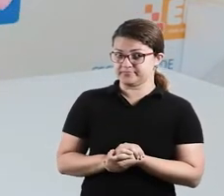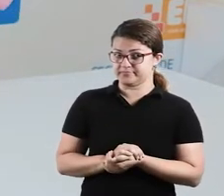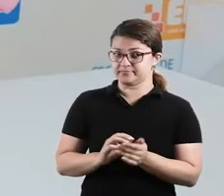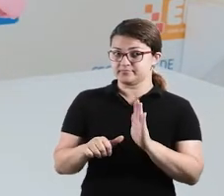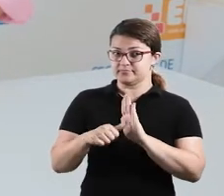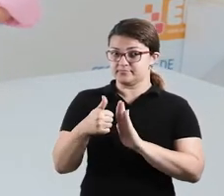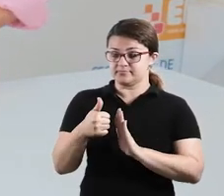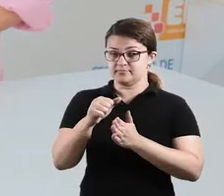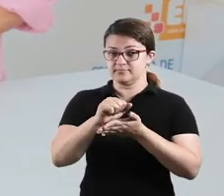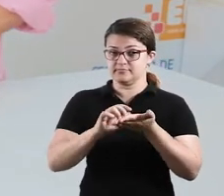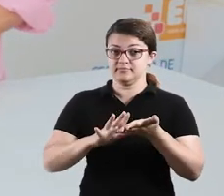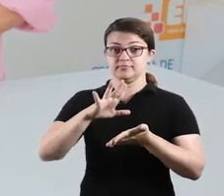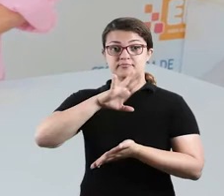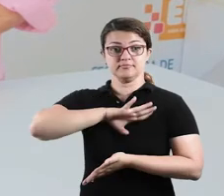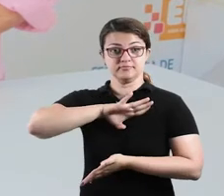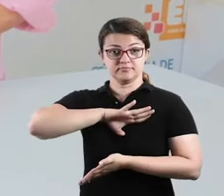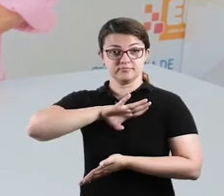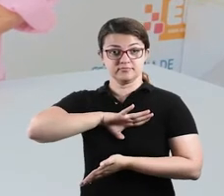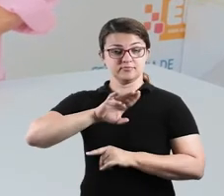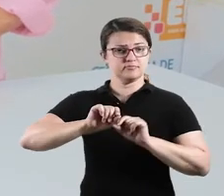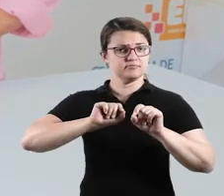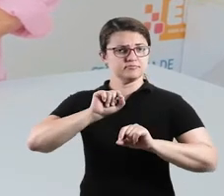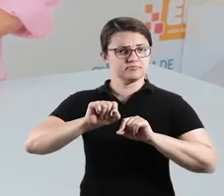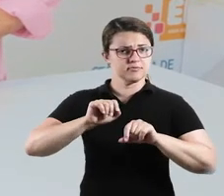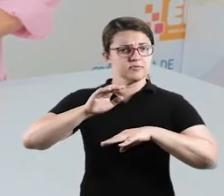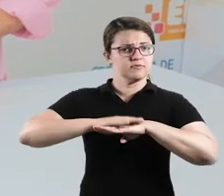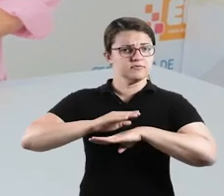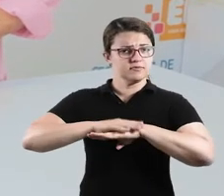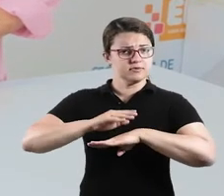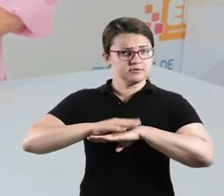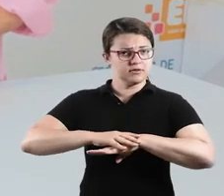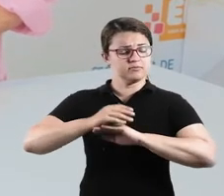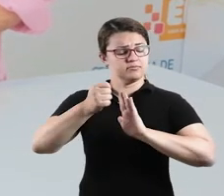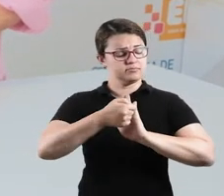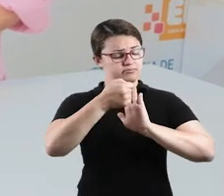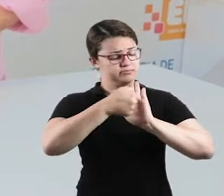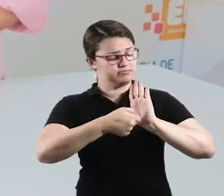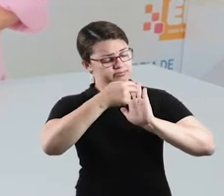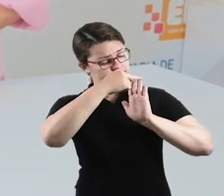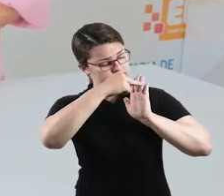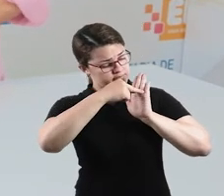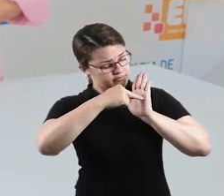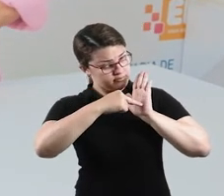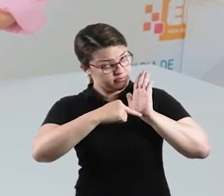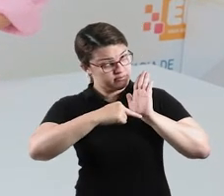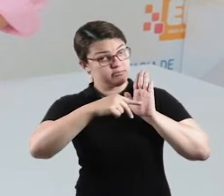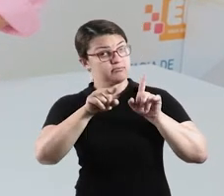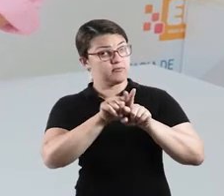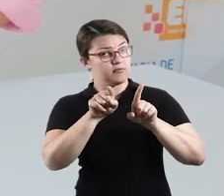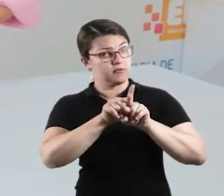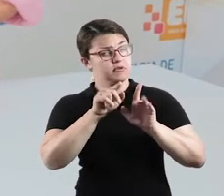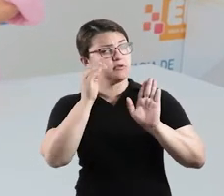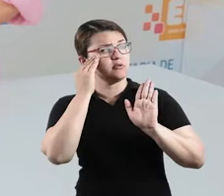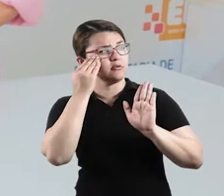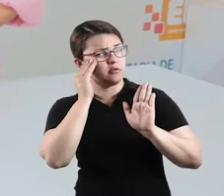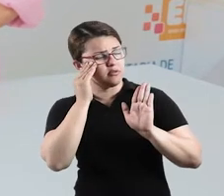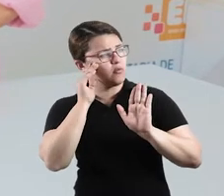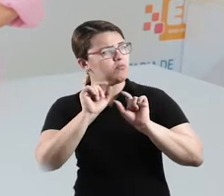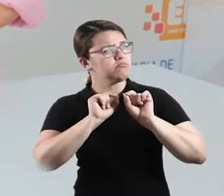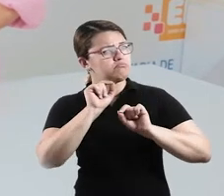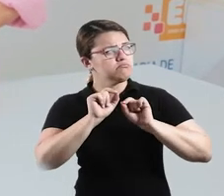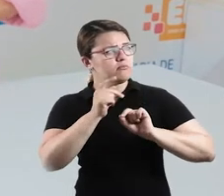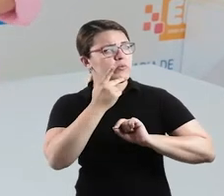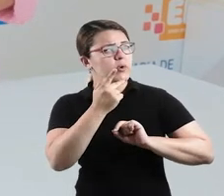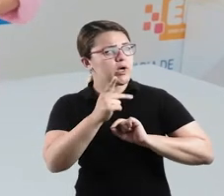A primeira atividade de língua portuguesa pede para que você faça uma leitura e uma interpretação de uma